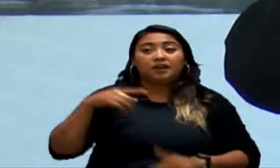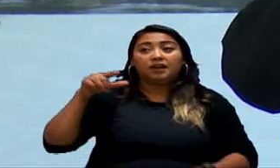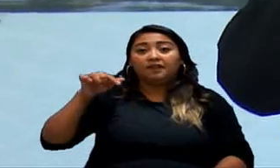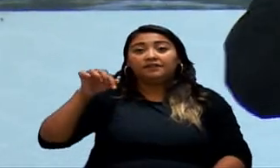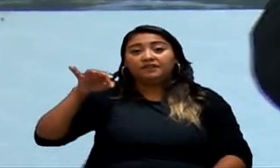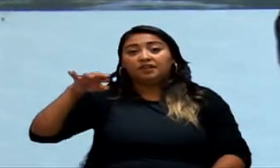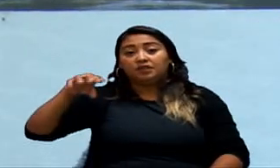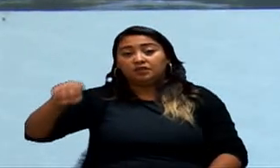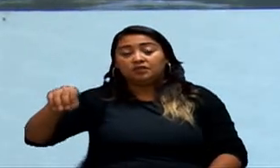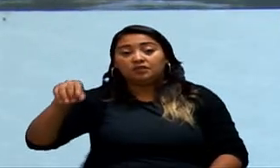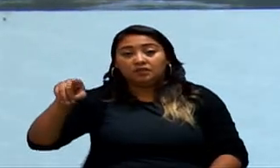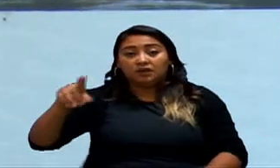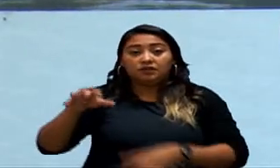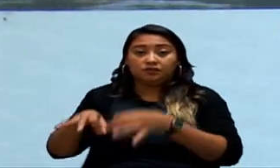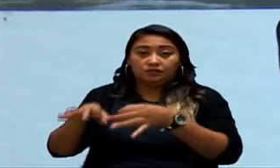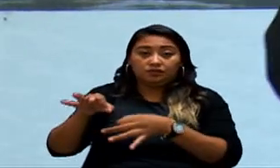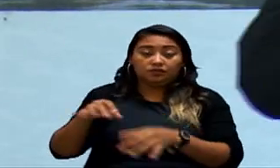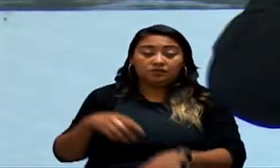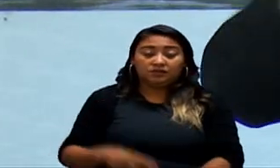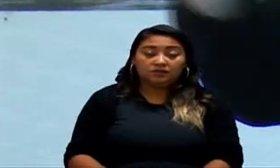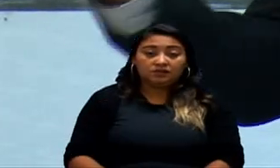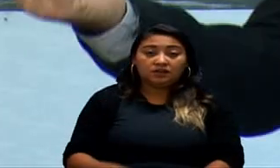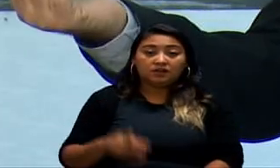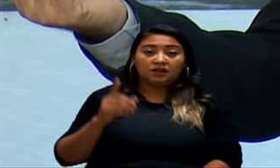Comissão de Justiça, e antes da Comissão de Justiça,